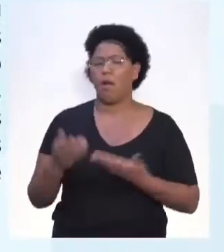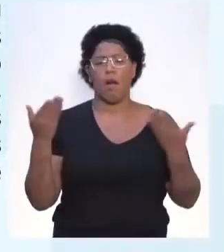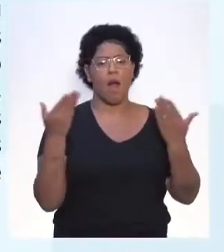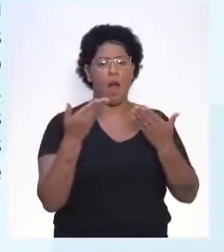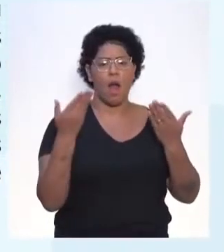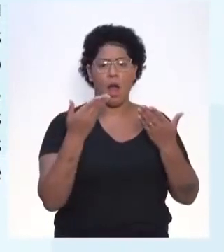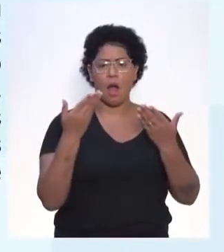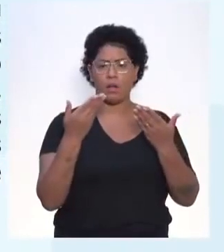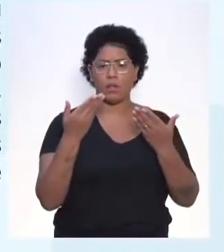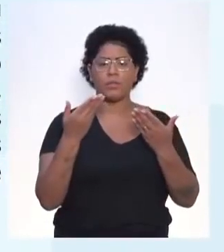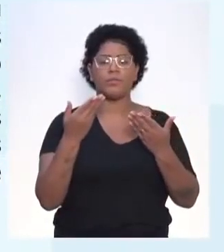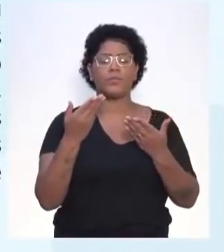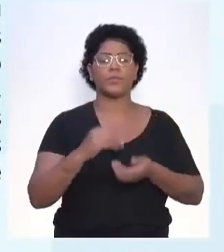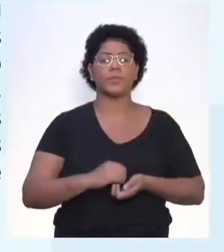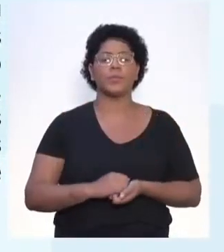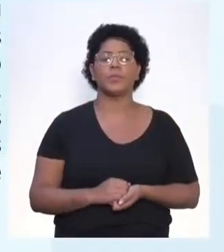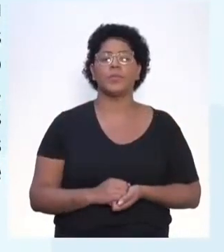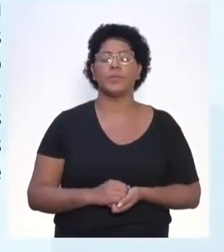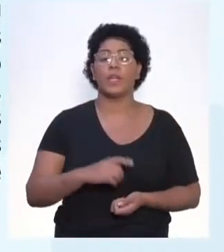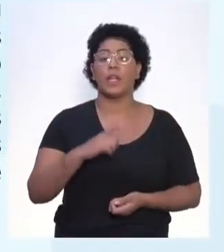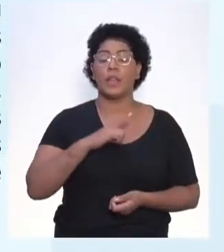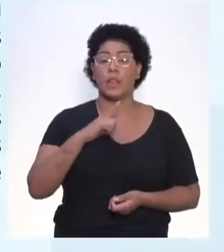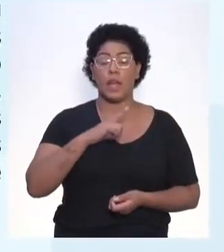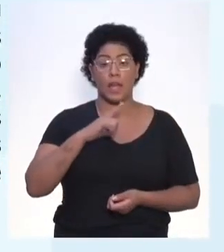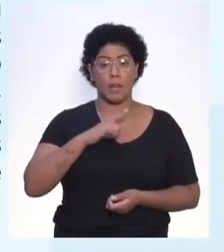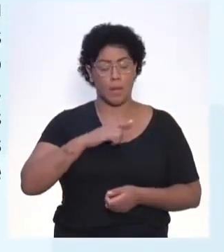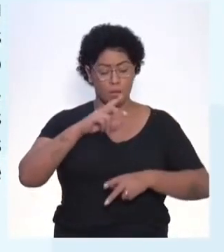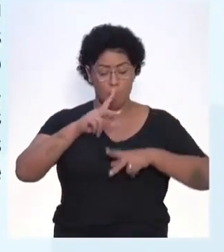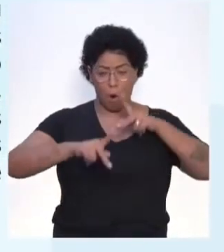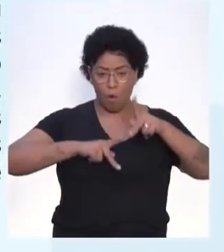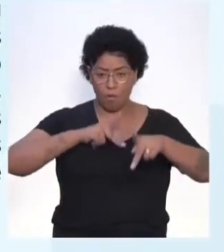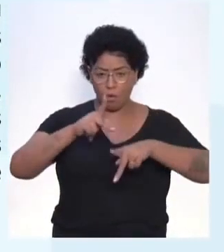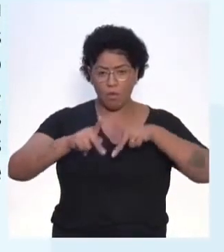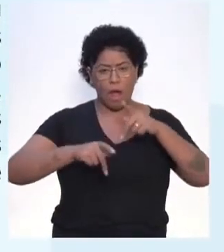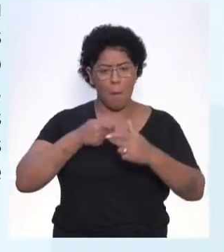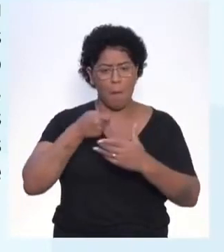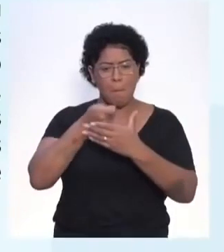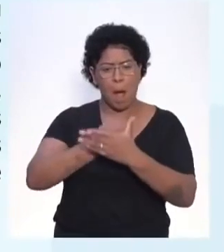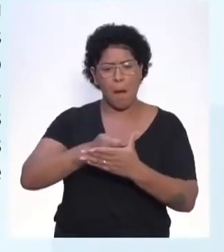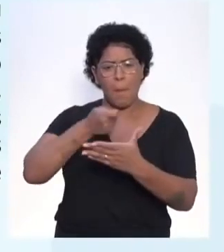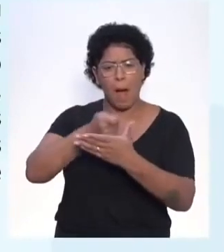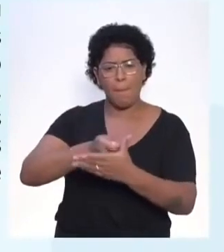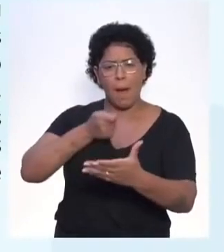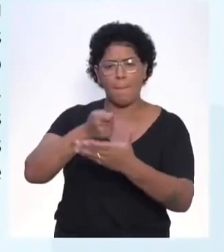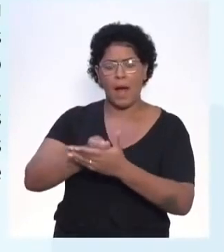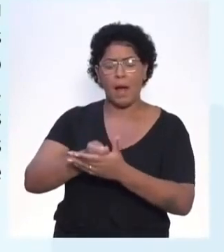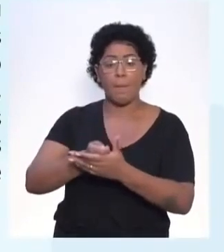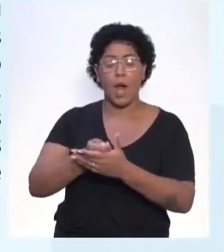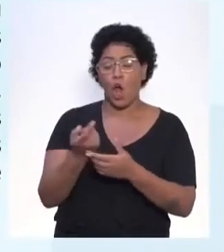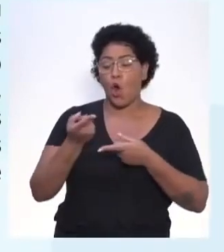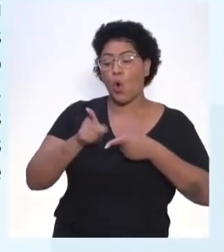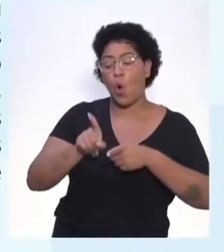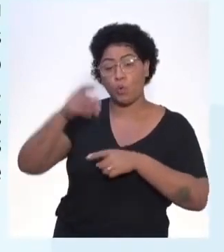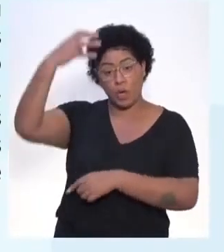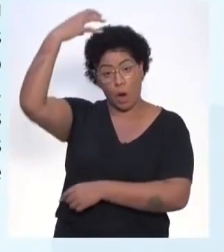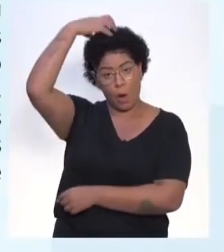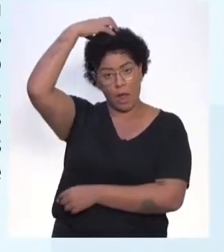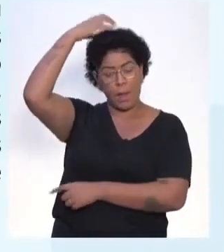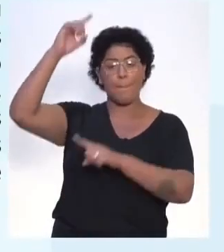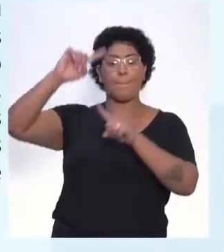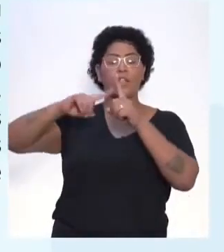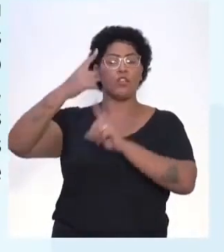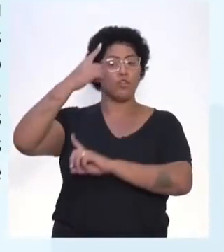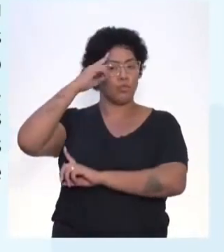Agora, eu vi que alguns de vocês temem ir em frente para lutar pelo nosso rei. Se fosse nos dias corajosos